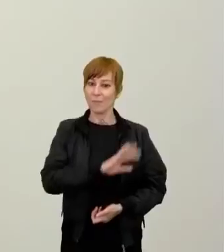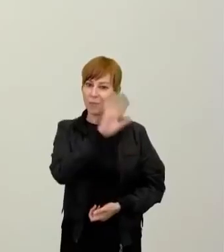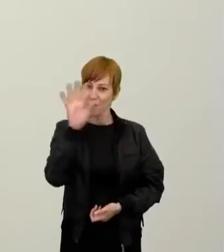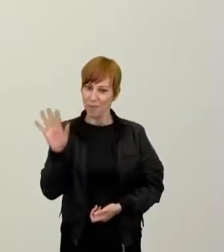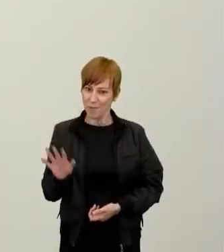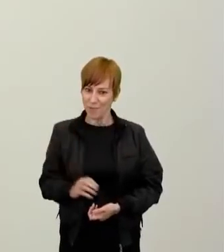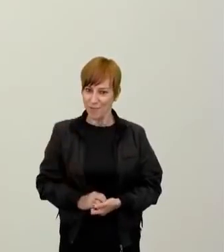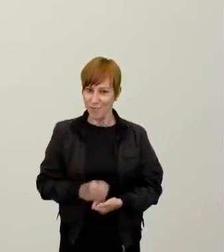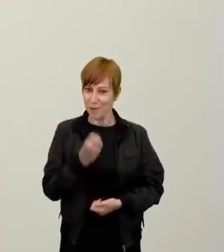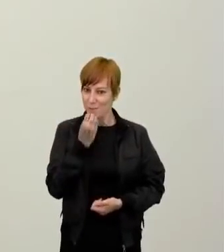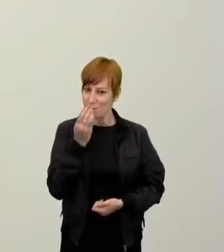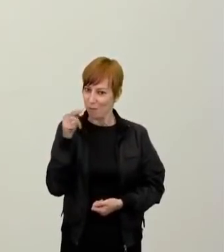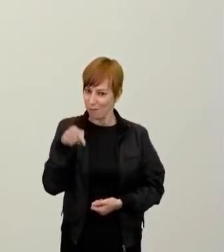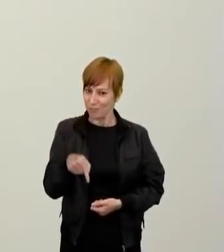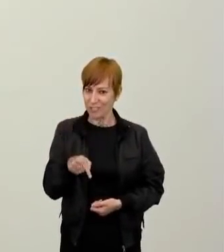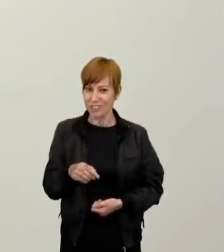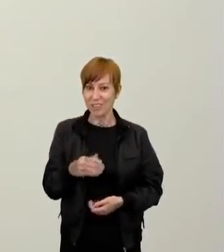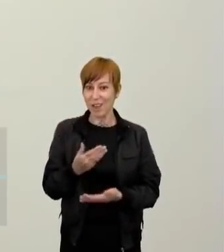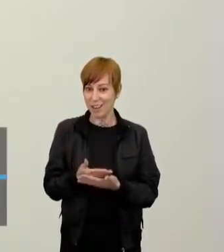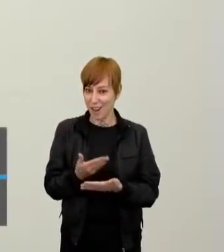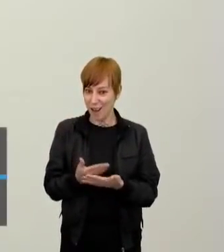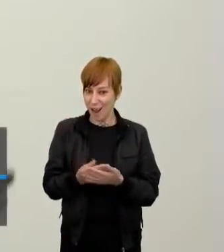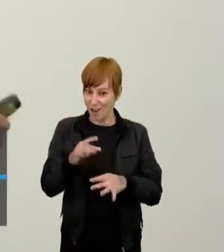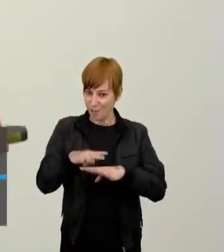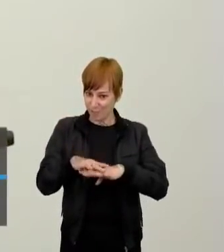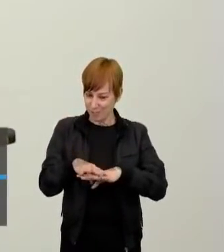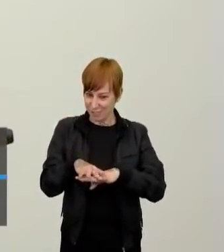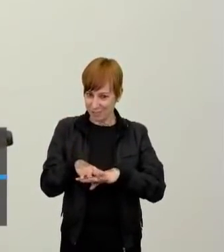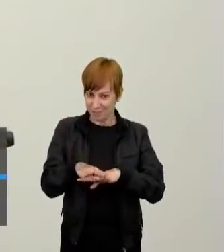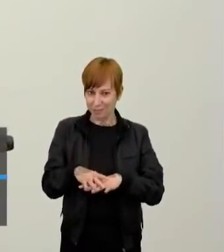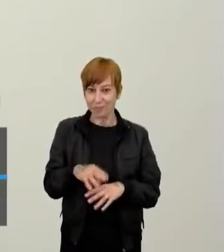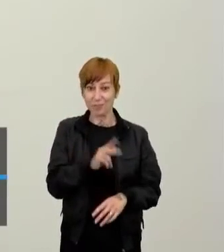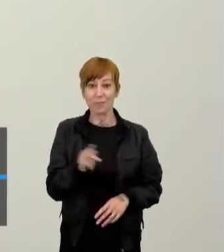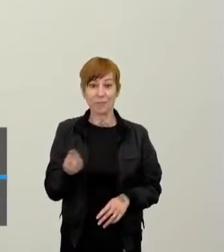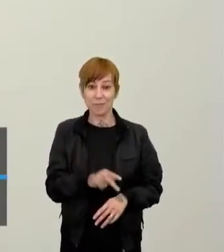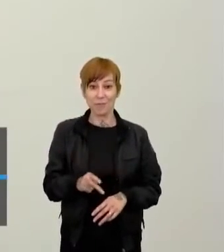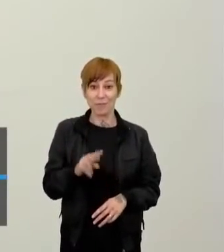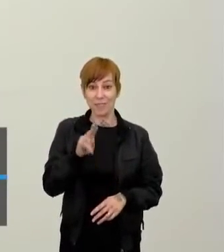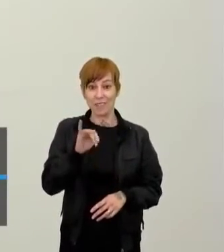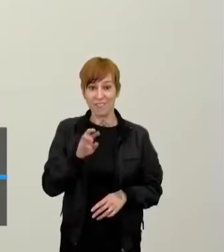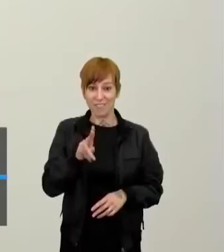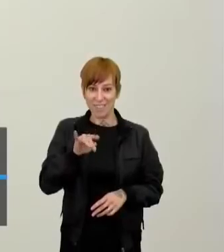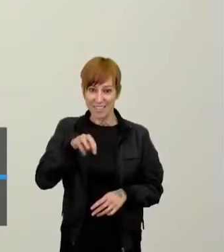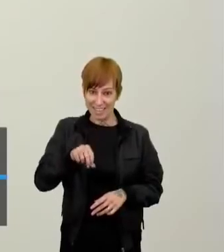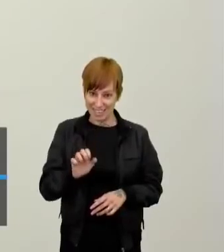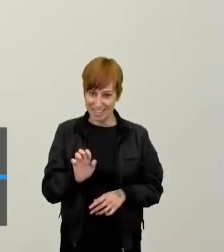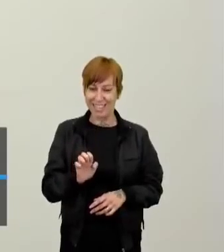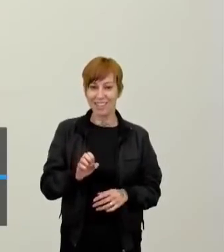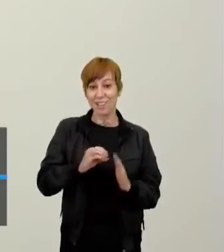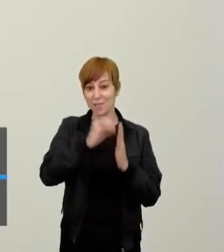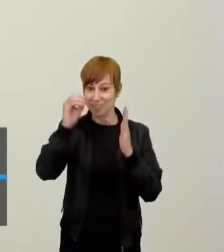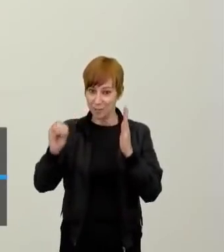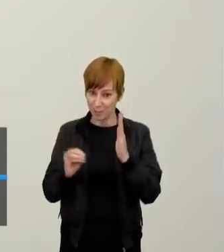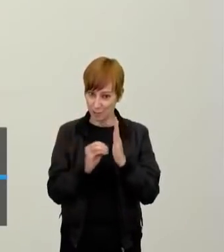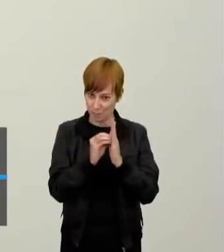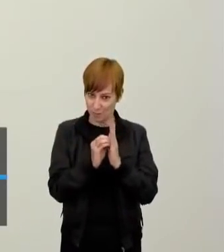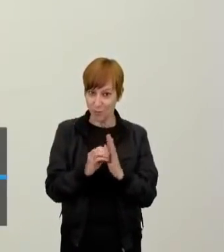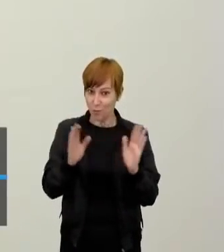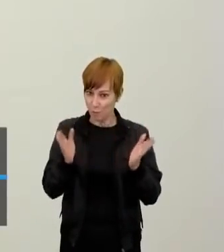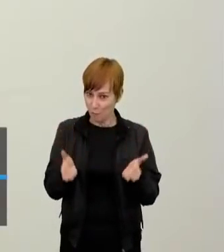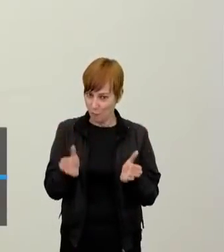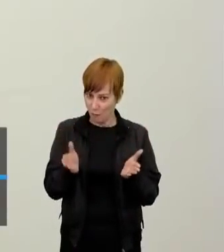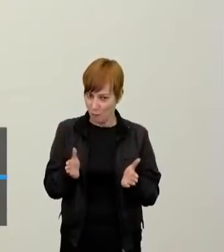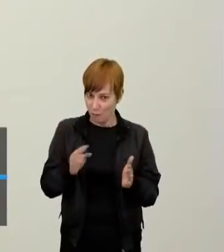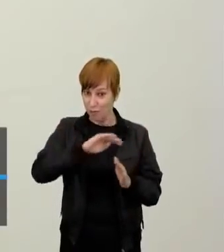Oi, gente, que bom que vocês chegaram aqui para a nossa aulinha de matemática. Eu sou a professora Viviane, professora de vocês aqui do Centro de Mídias. E hoje nós vamos para a